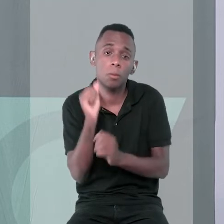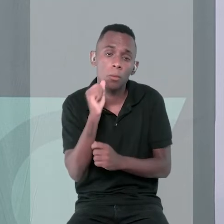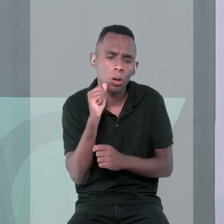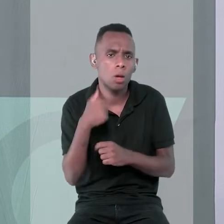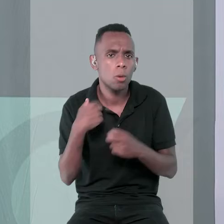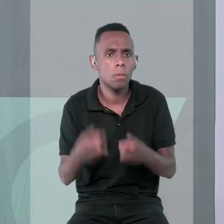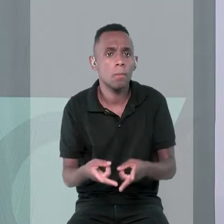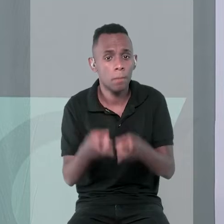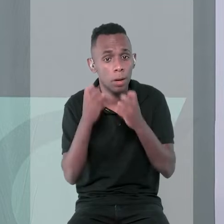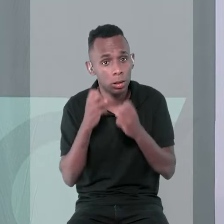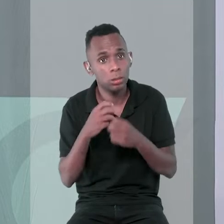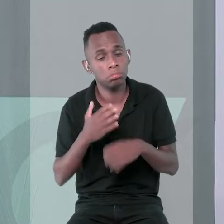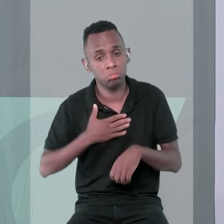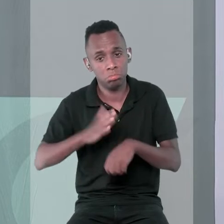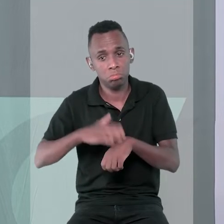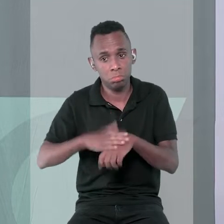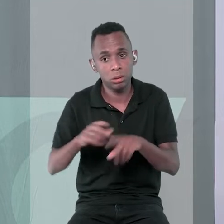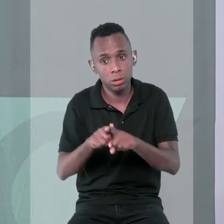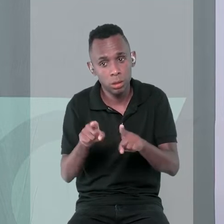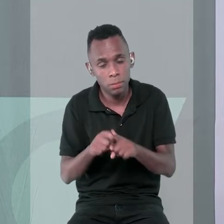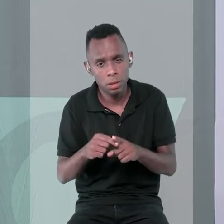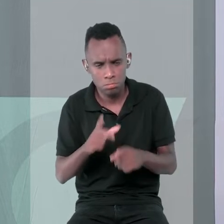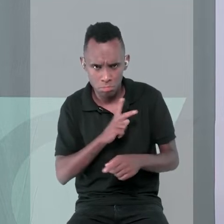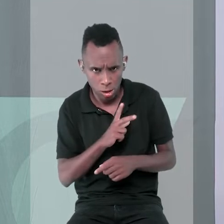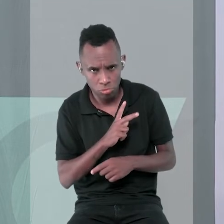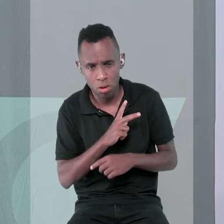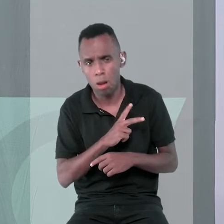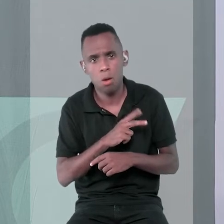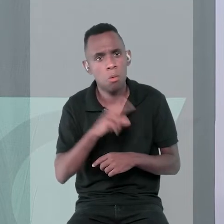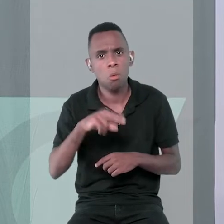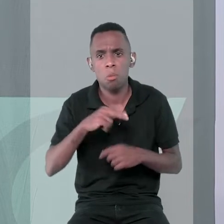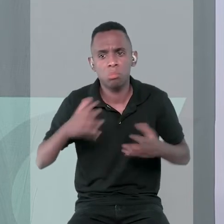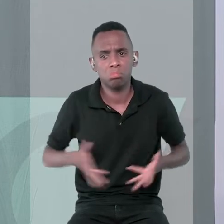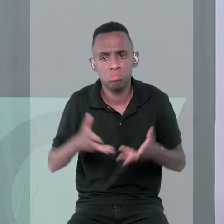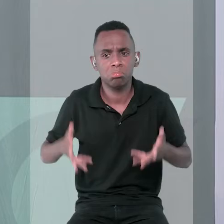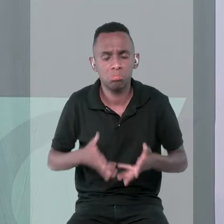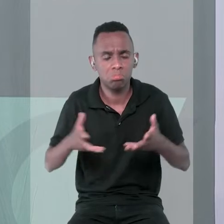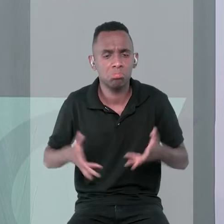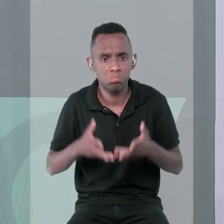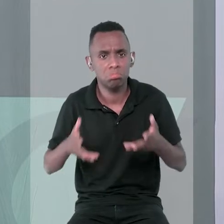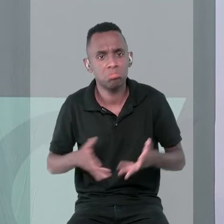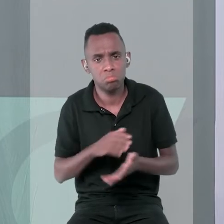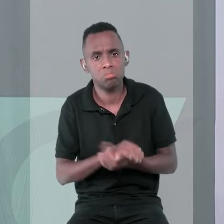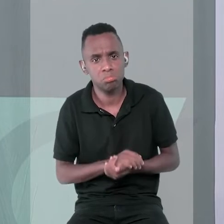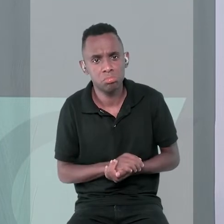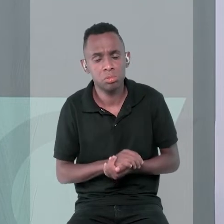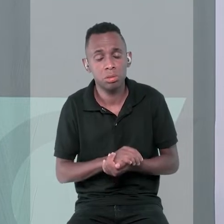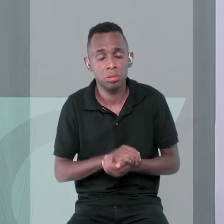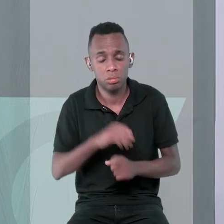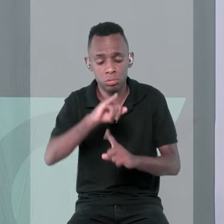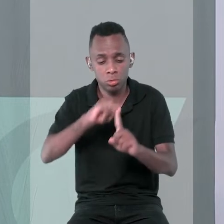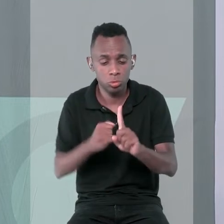e eu vi que ela fazia. E a mim, pessoalmente, nunca me instigou a Joana